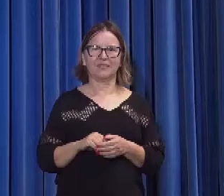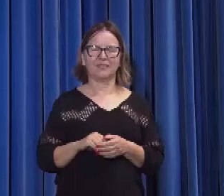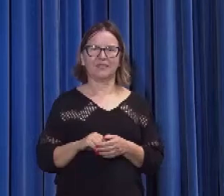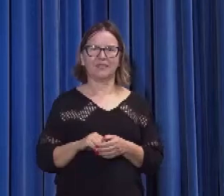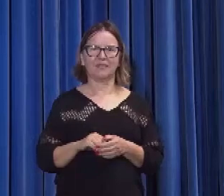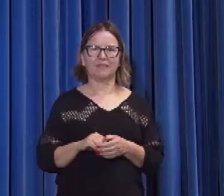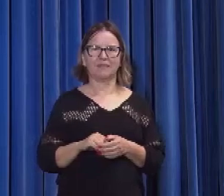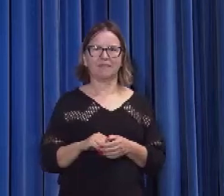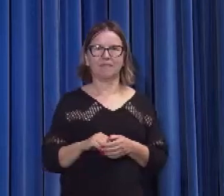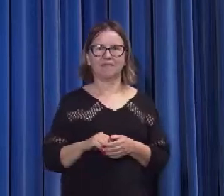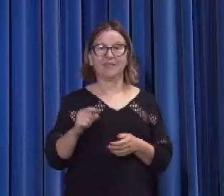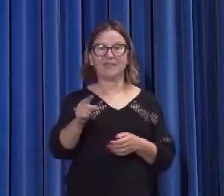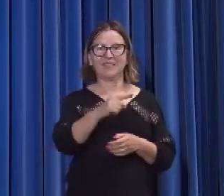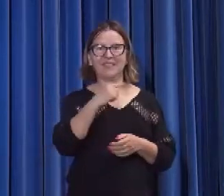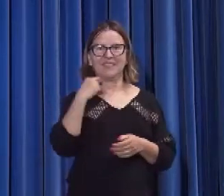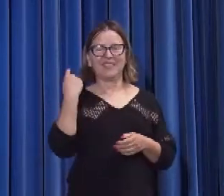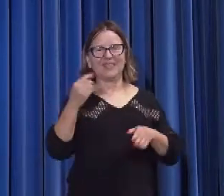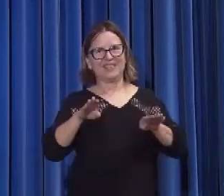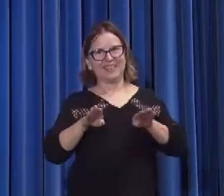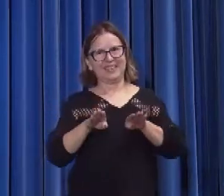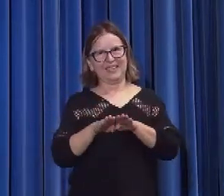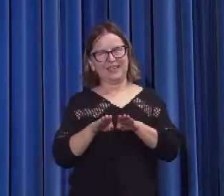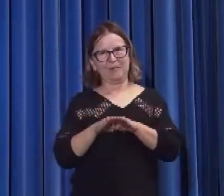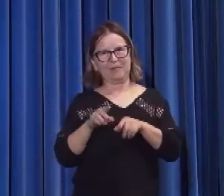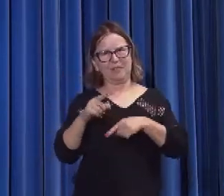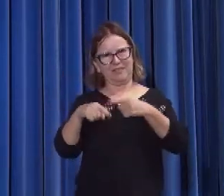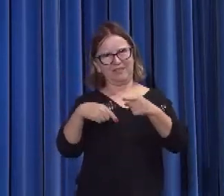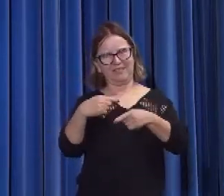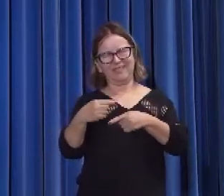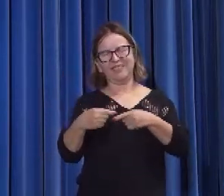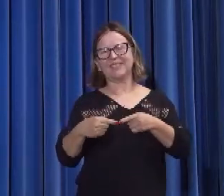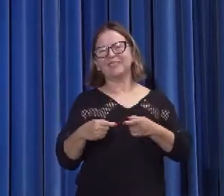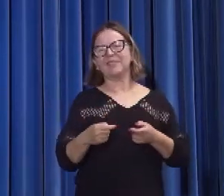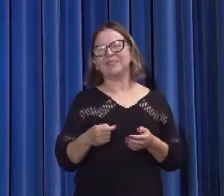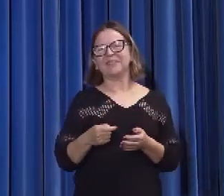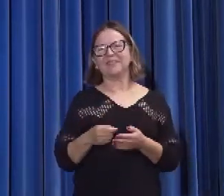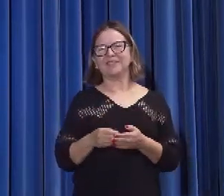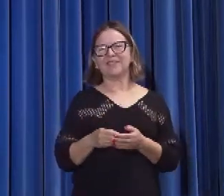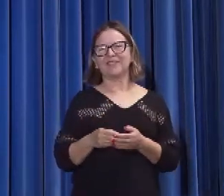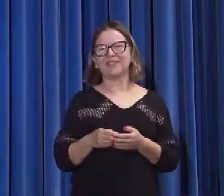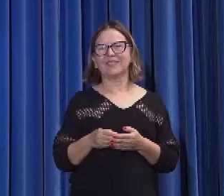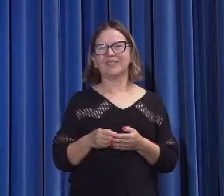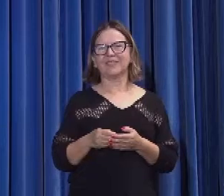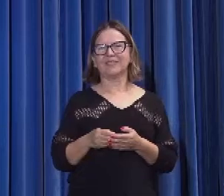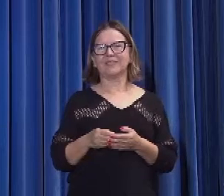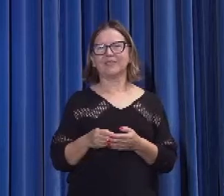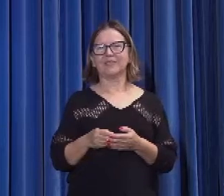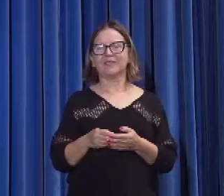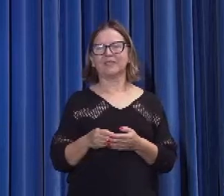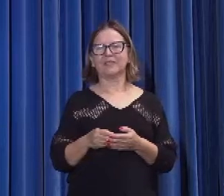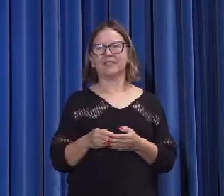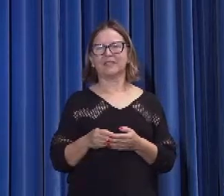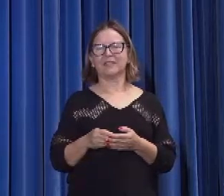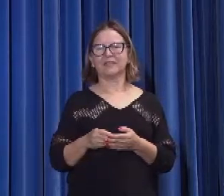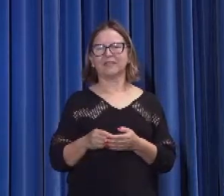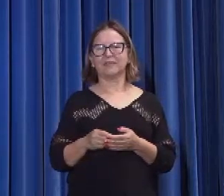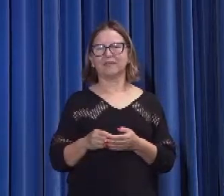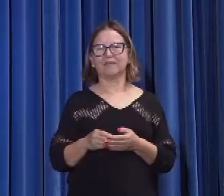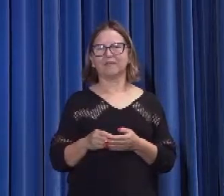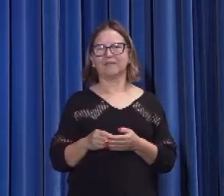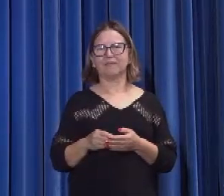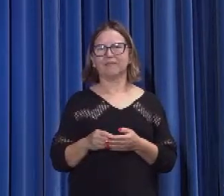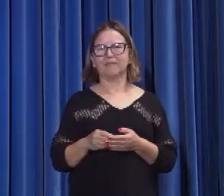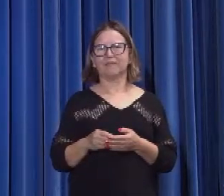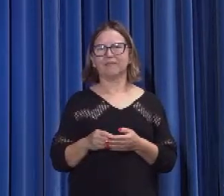E nós também, mais à frente, nós não queremos negar aquilo que nós